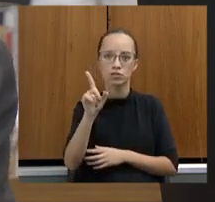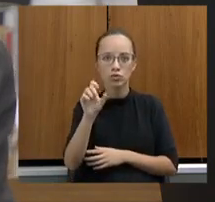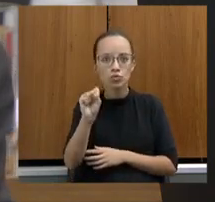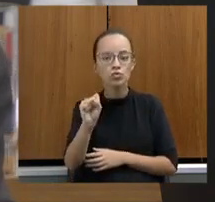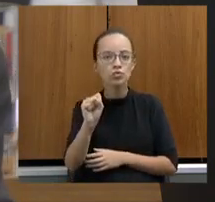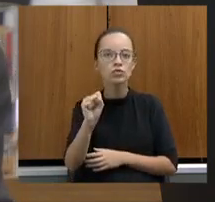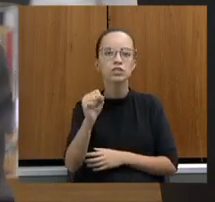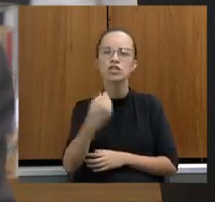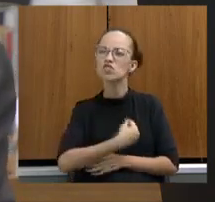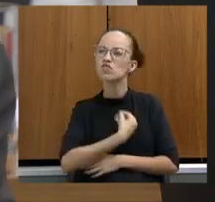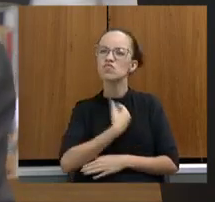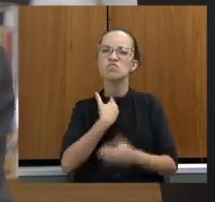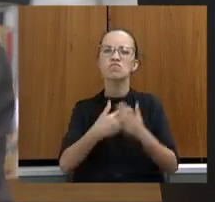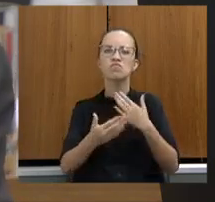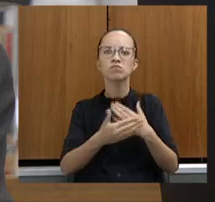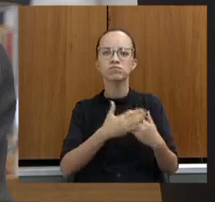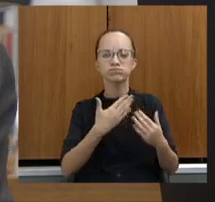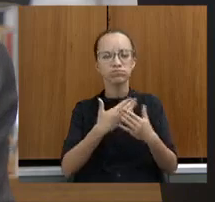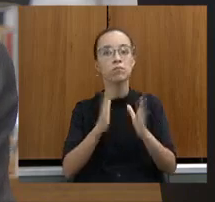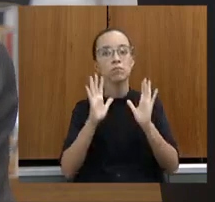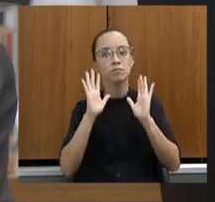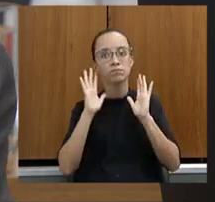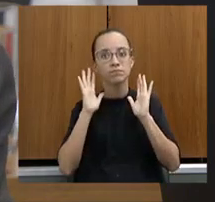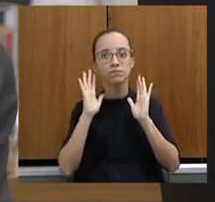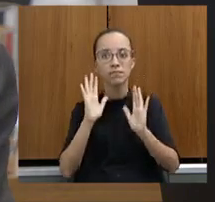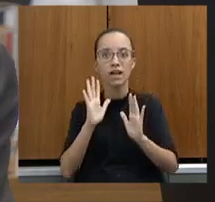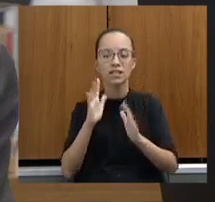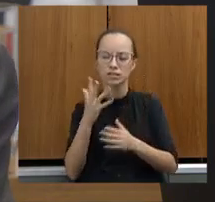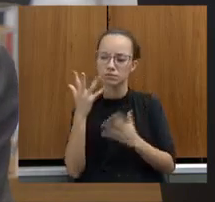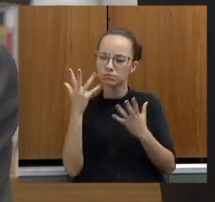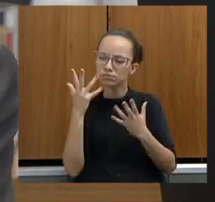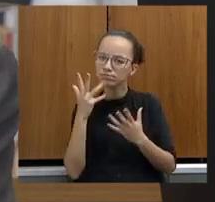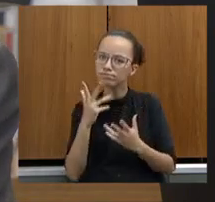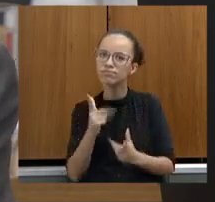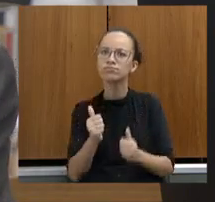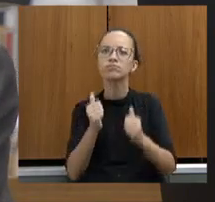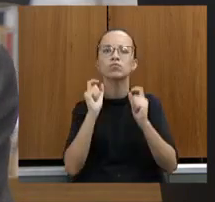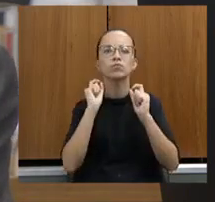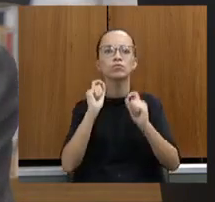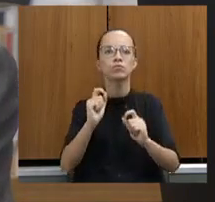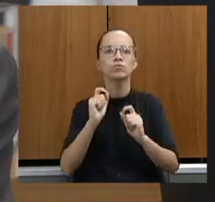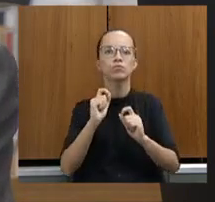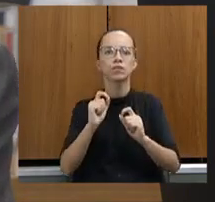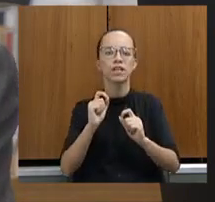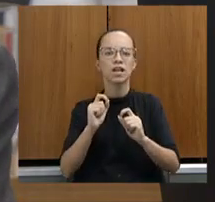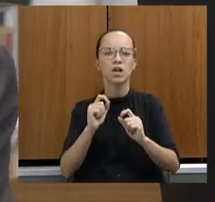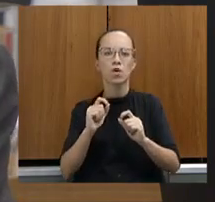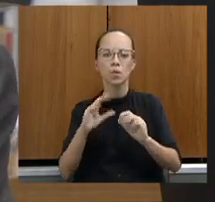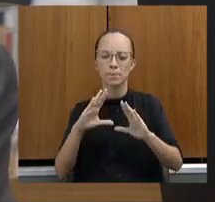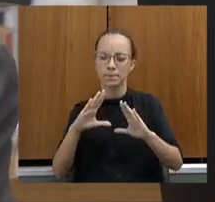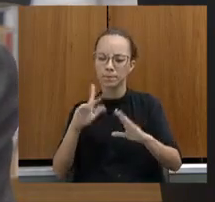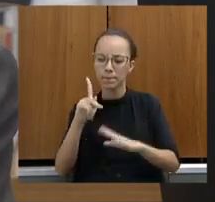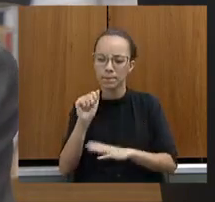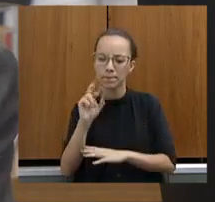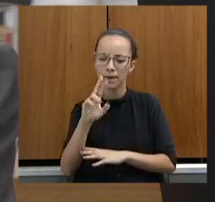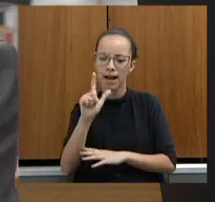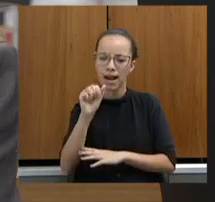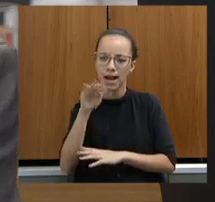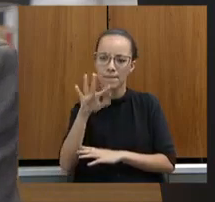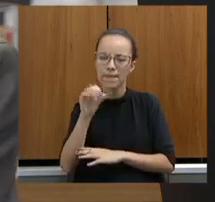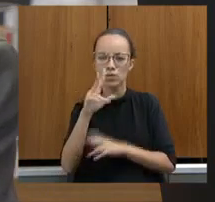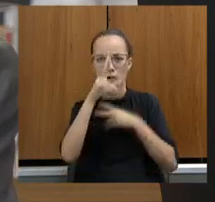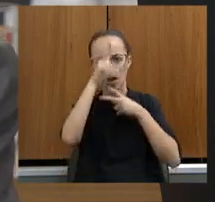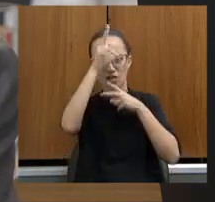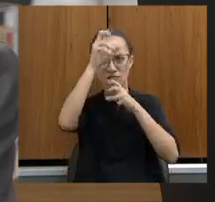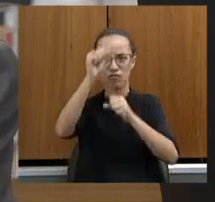de forma brilhante por ter enaltecido o Parlamento torná-lo mais independente mais forte